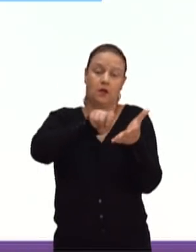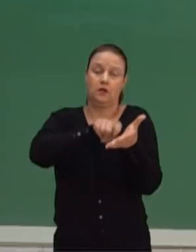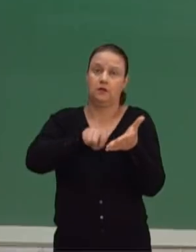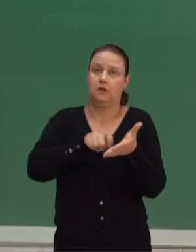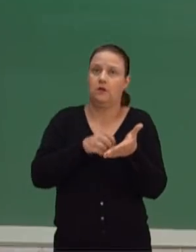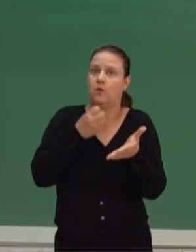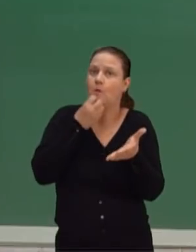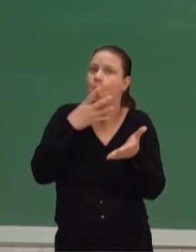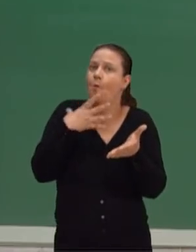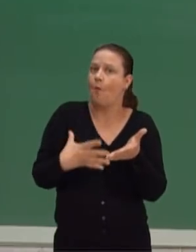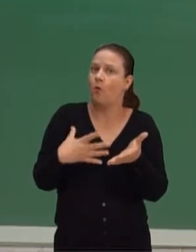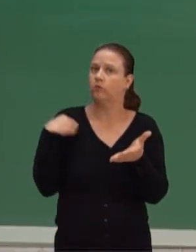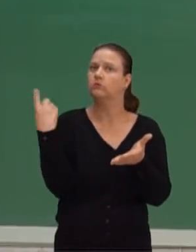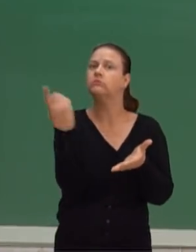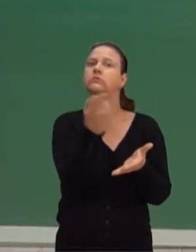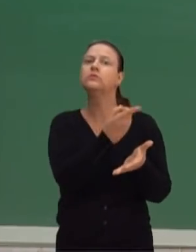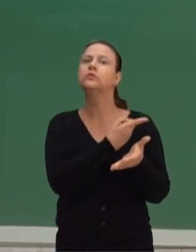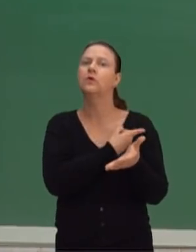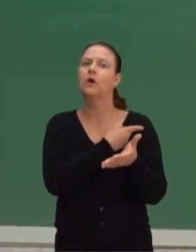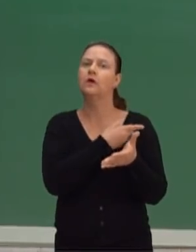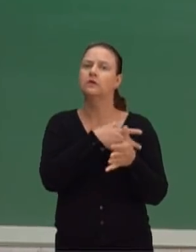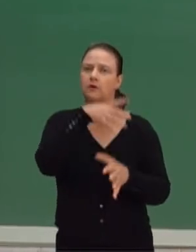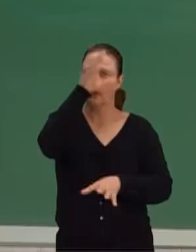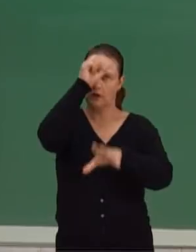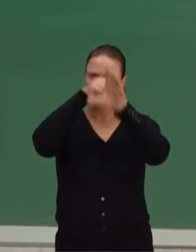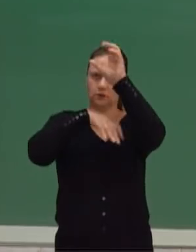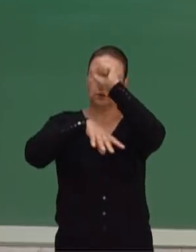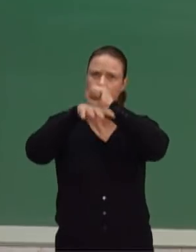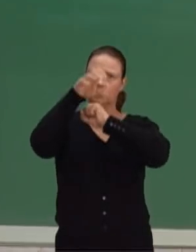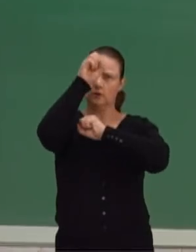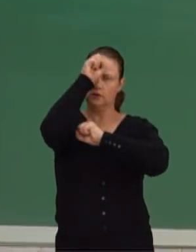gente aprende. Como?